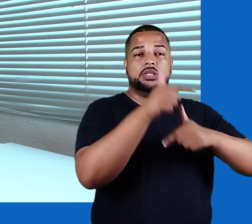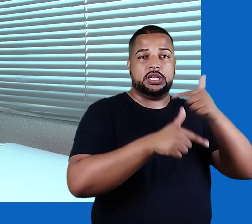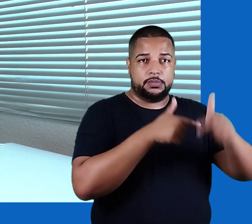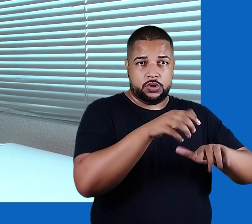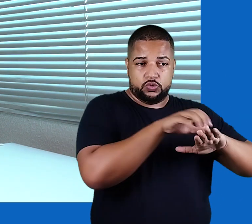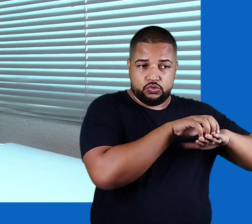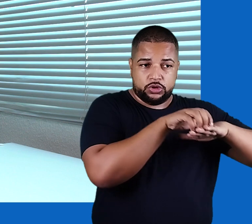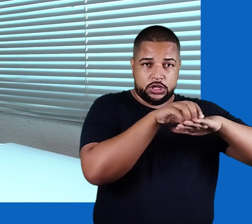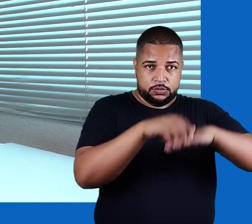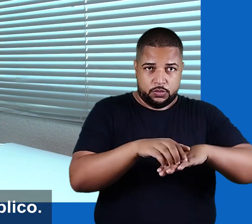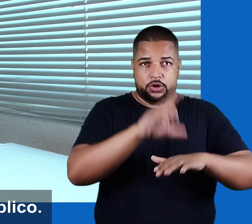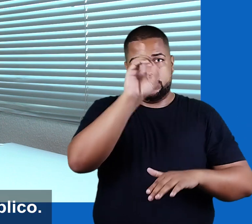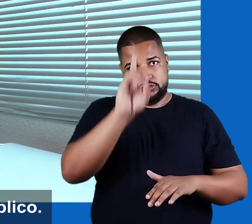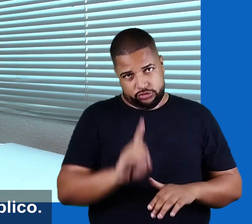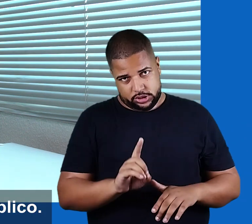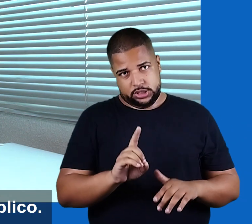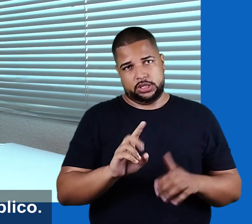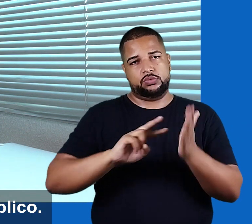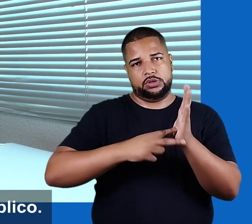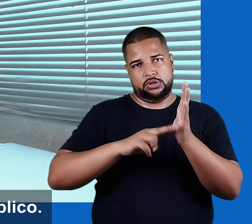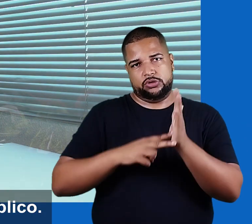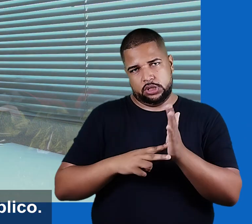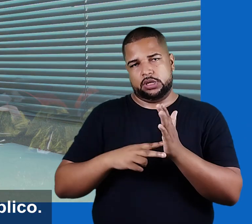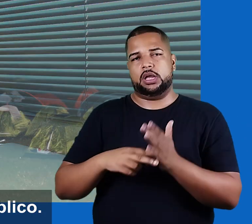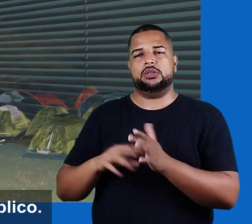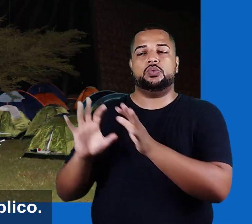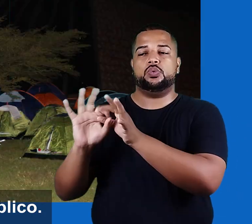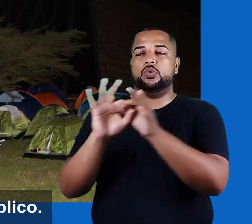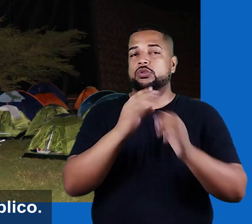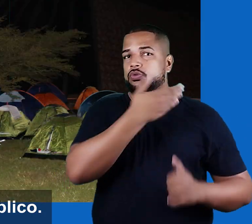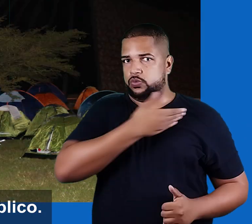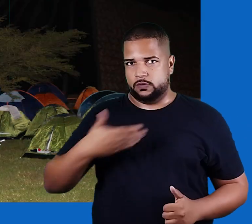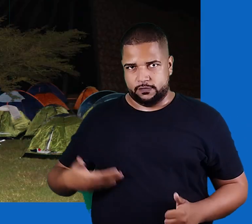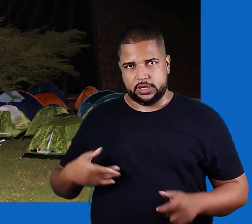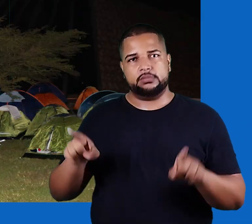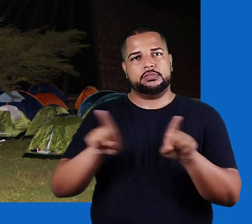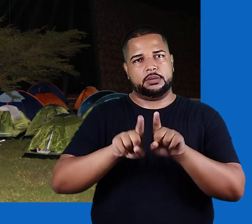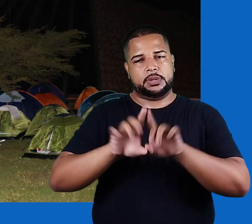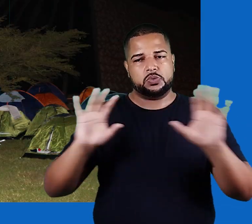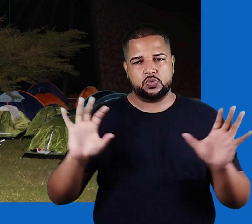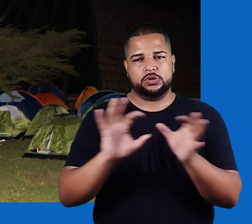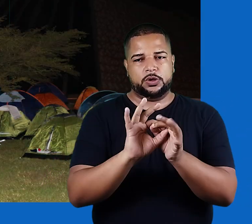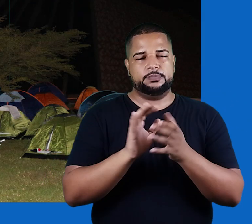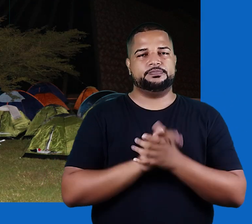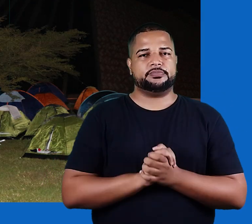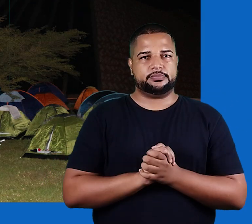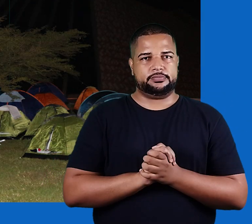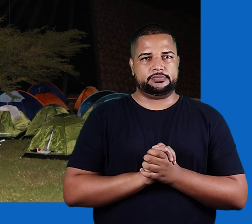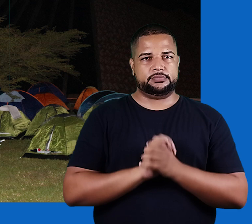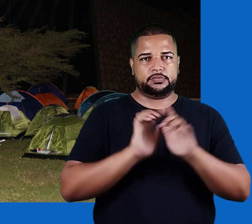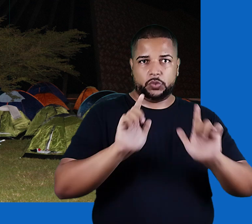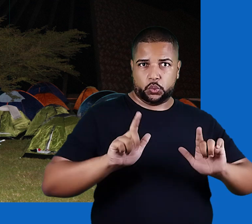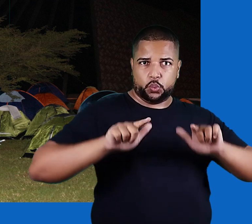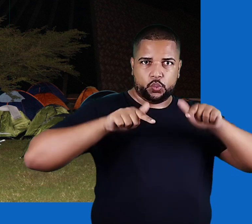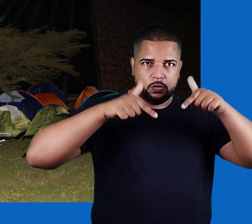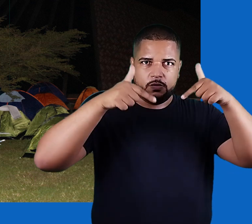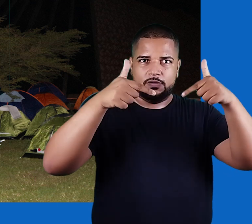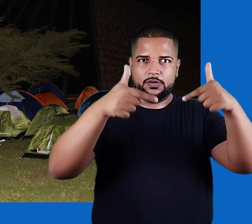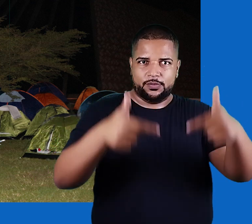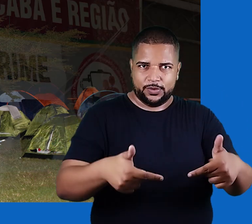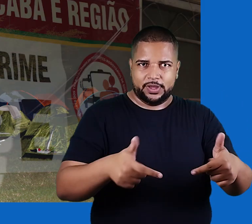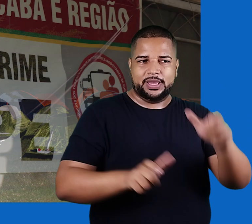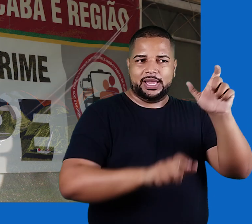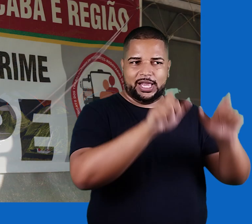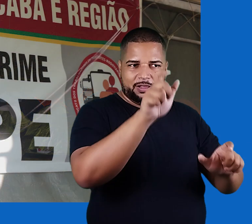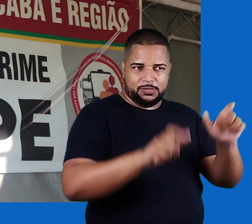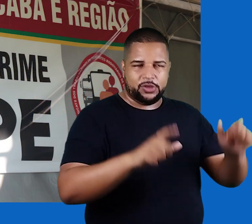entre os trabalhadores em transporte, a direção do sindicato junto ao poder público. De forma aguerrida, a categoria marcou